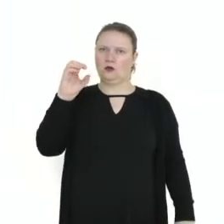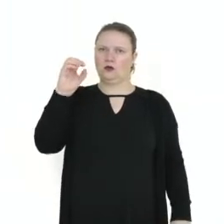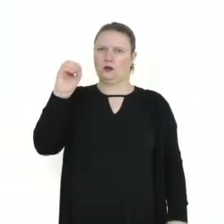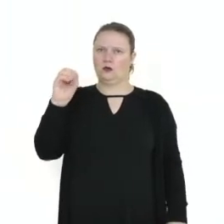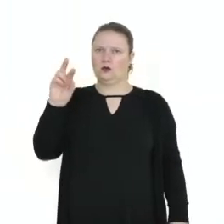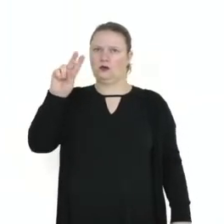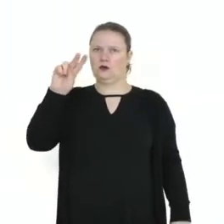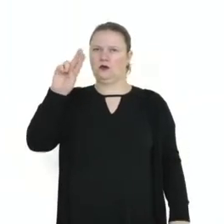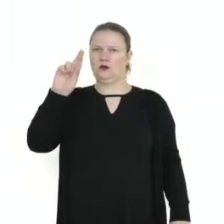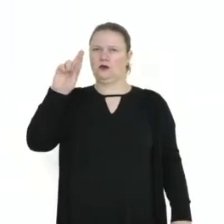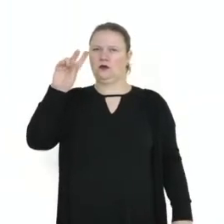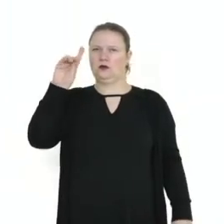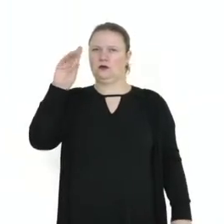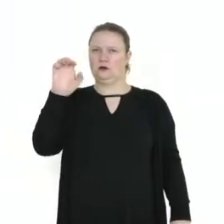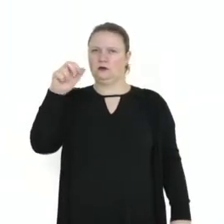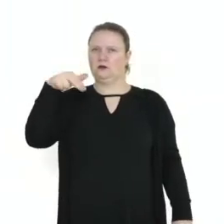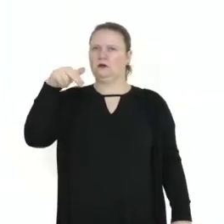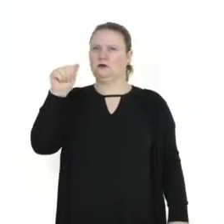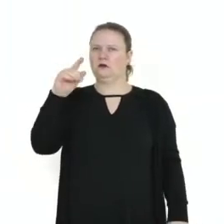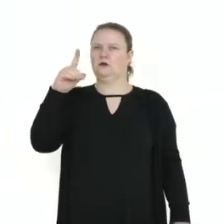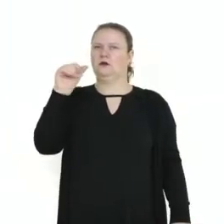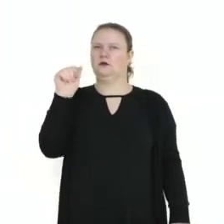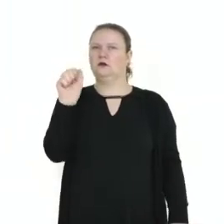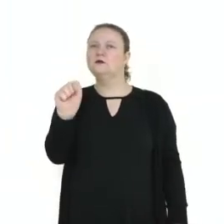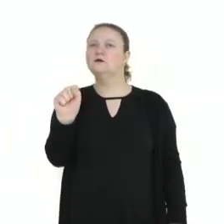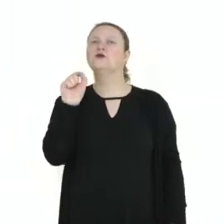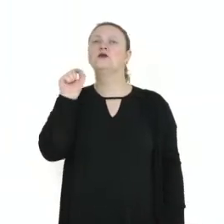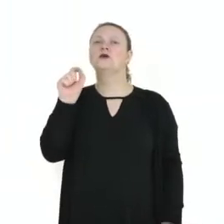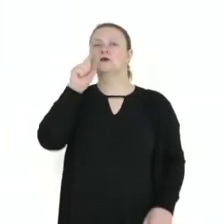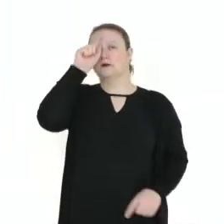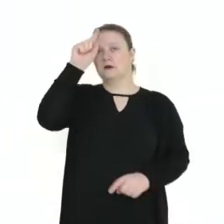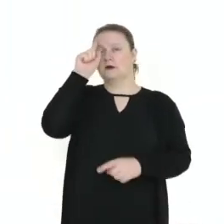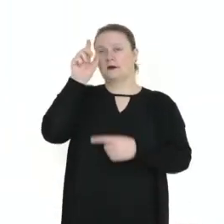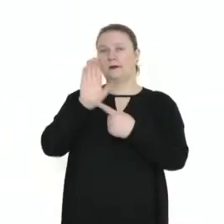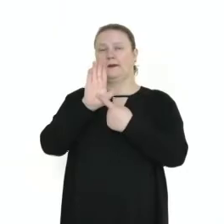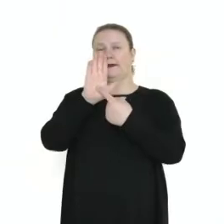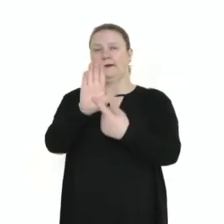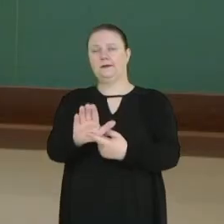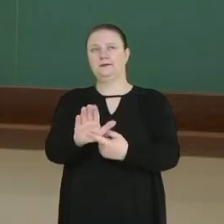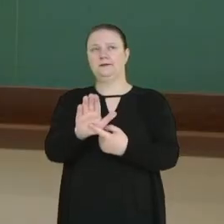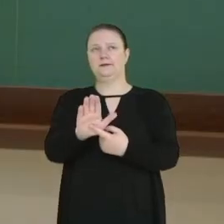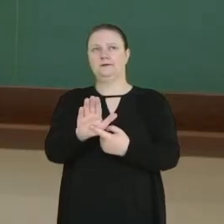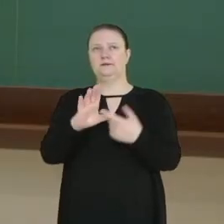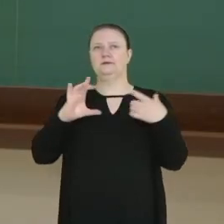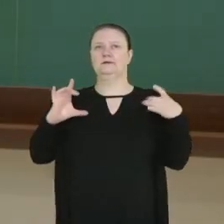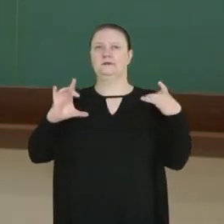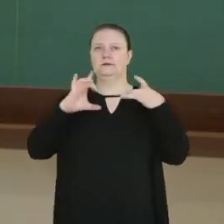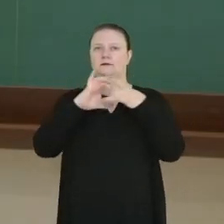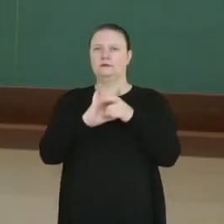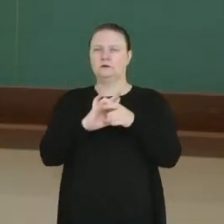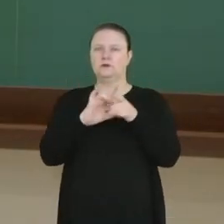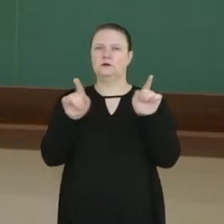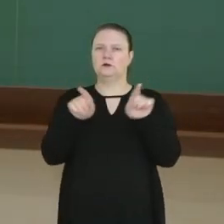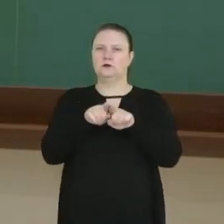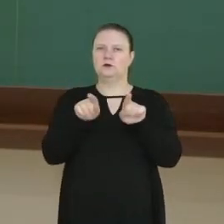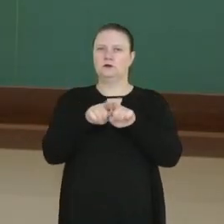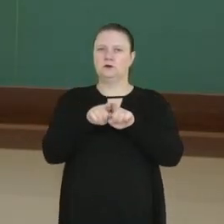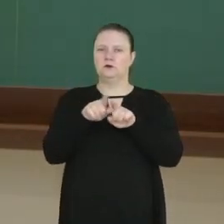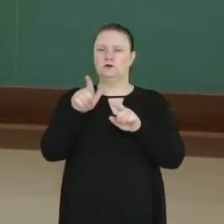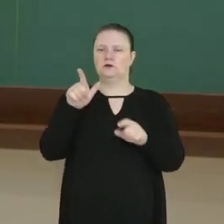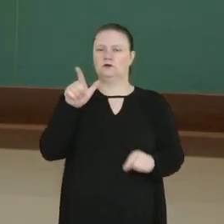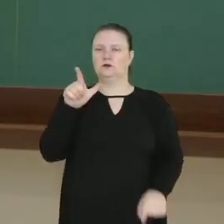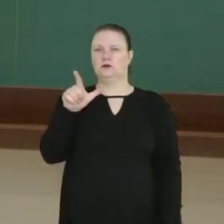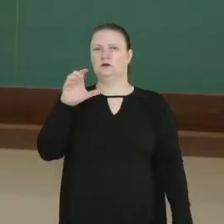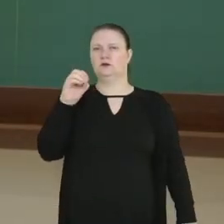garantidas de acordo com as ideias apresentadas, né, pelas conjunções ou ainda pelas locuções conjuntivas.